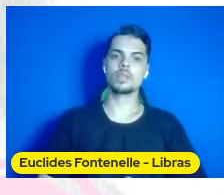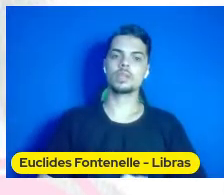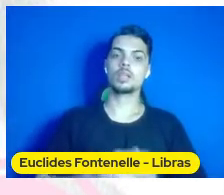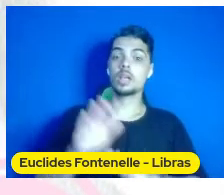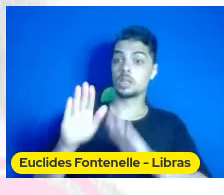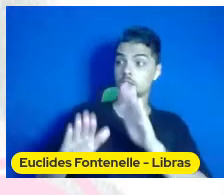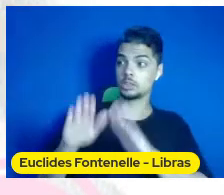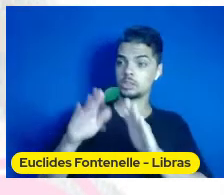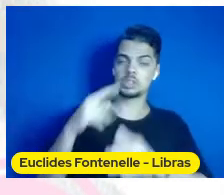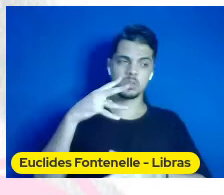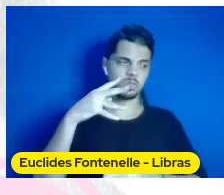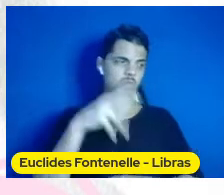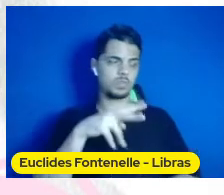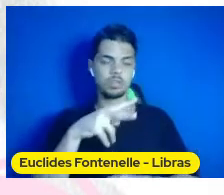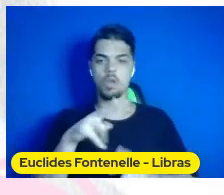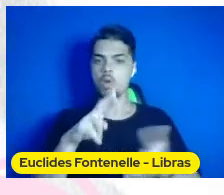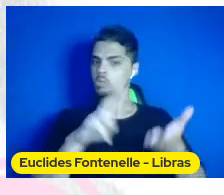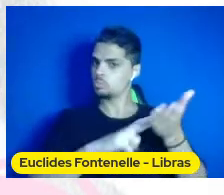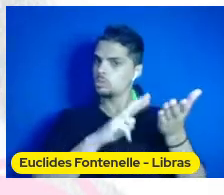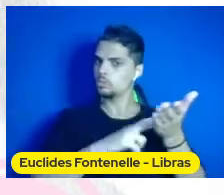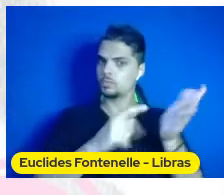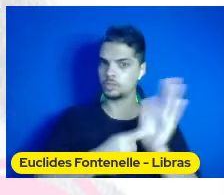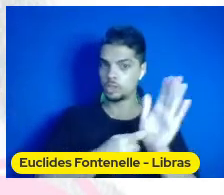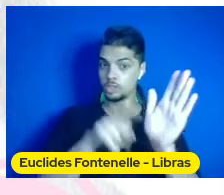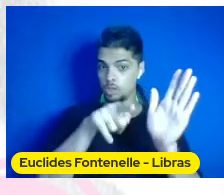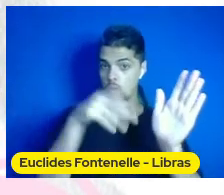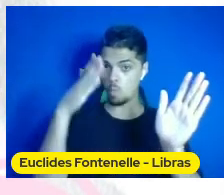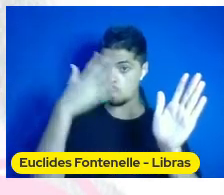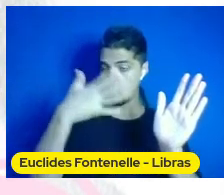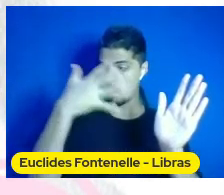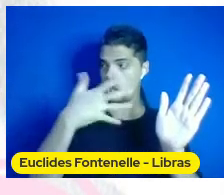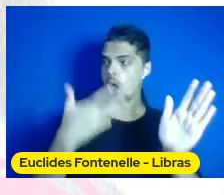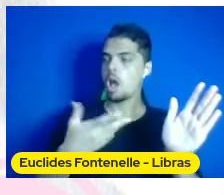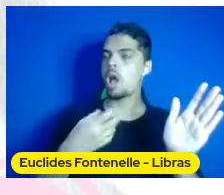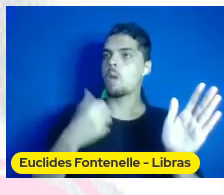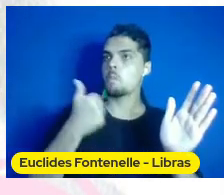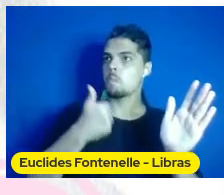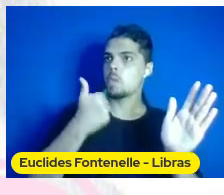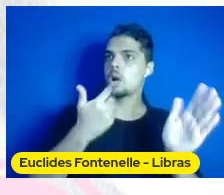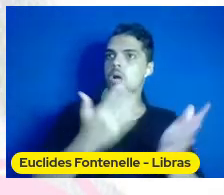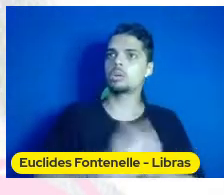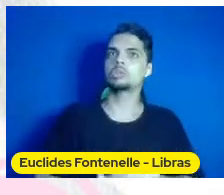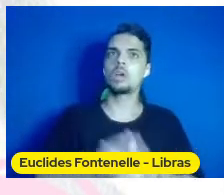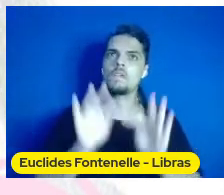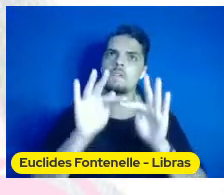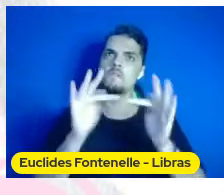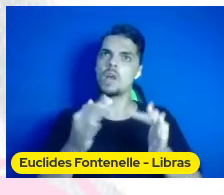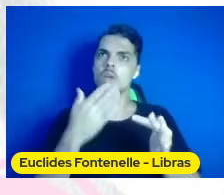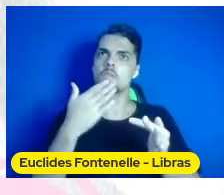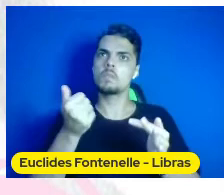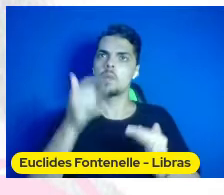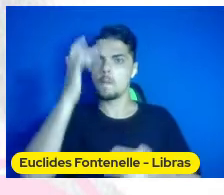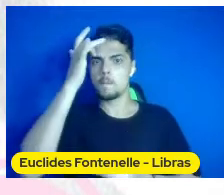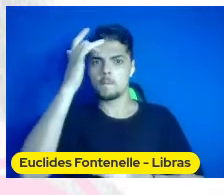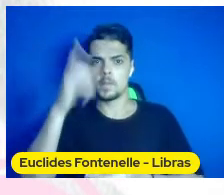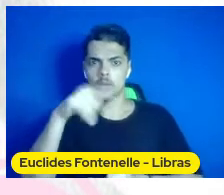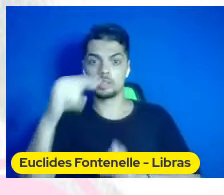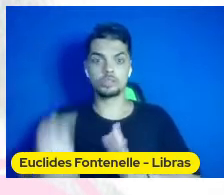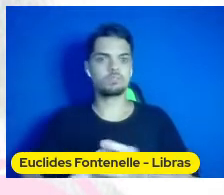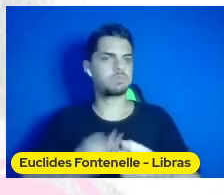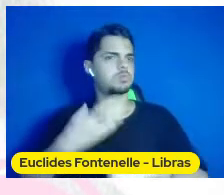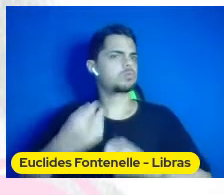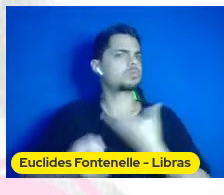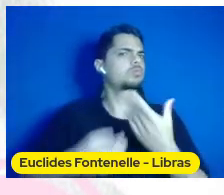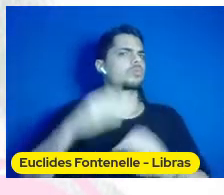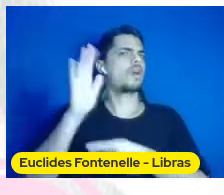audiovisual em animação, já que a gente teria muito mais liberdade de expressar a história dela com